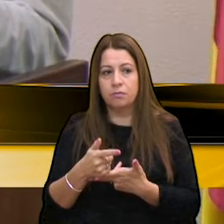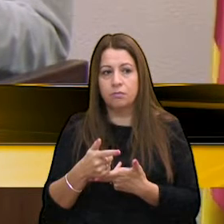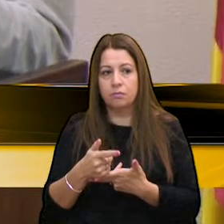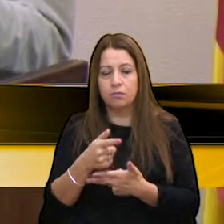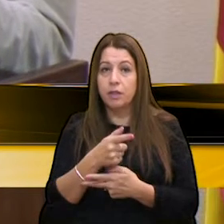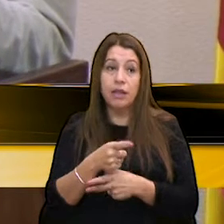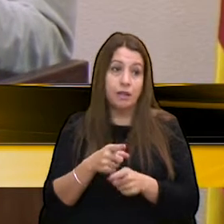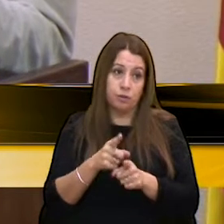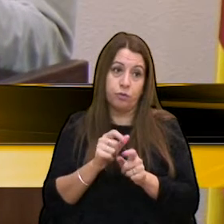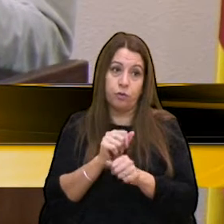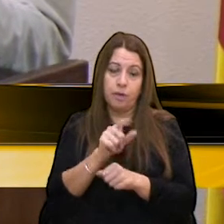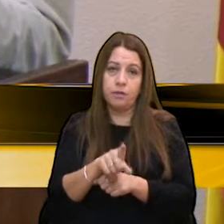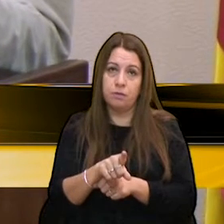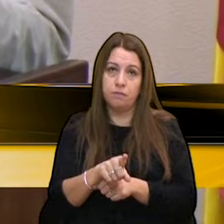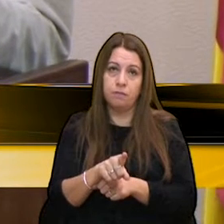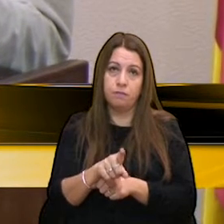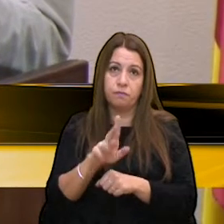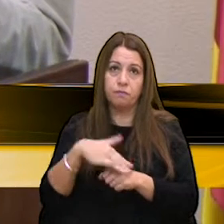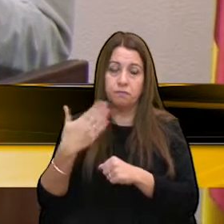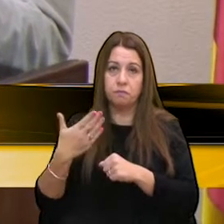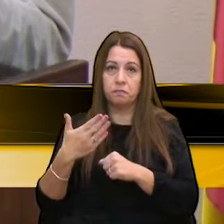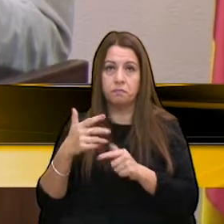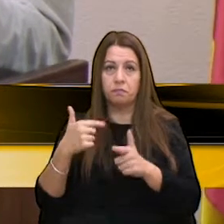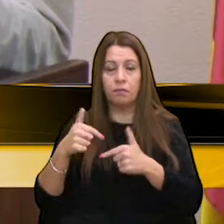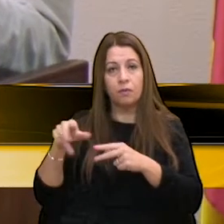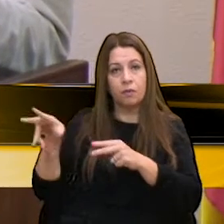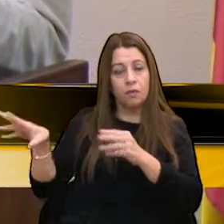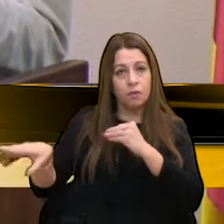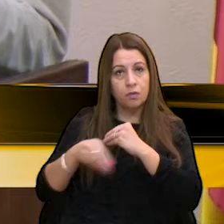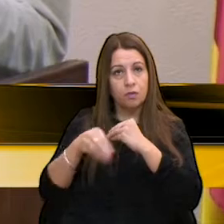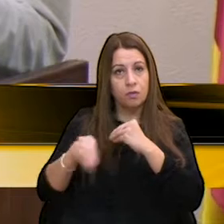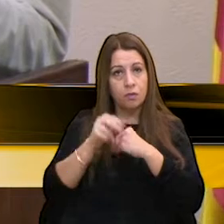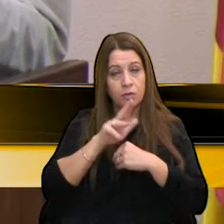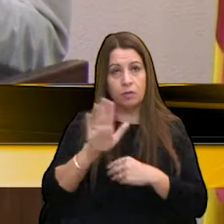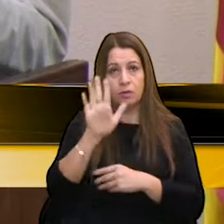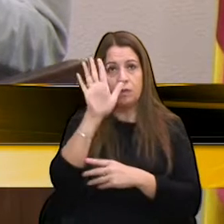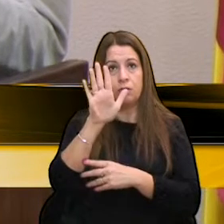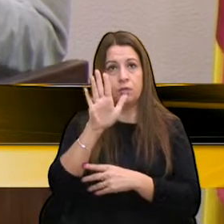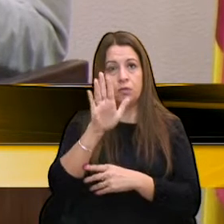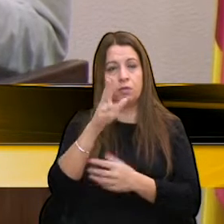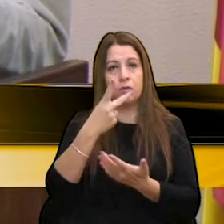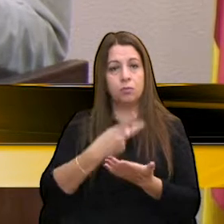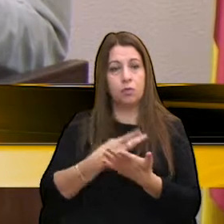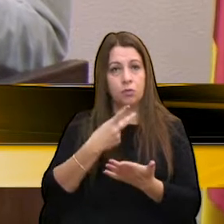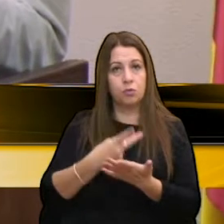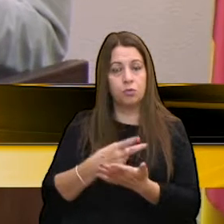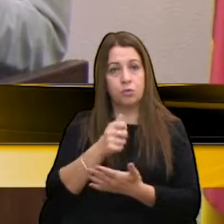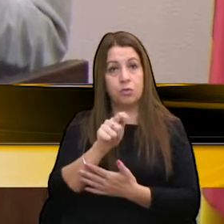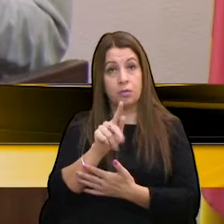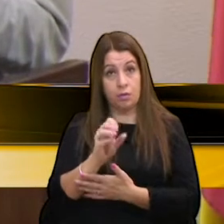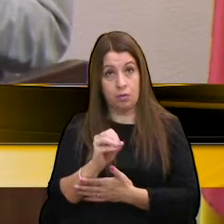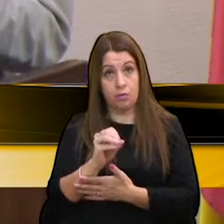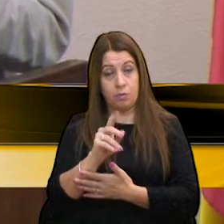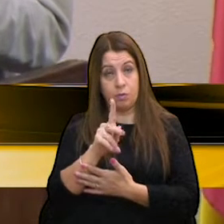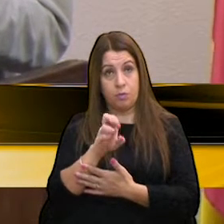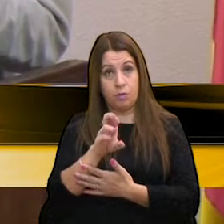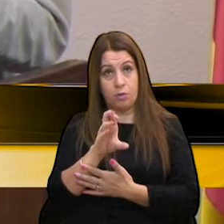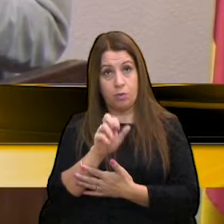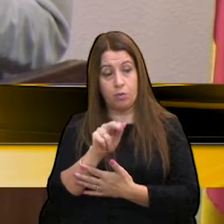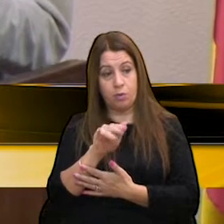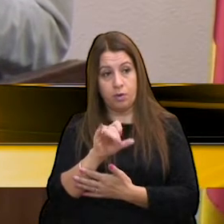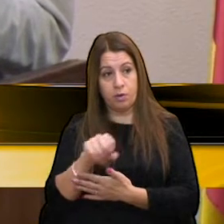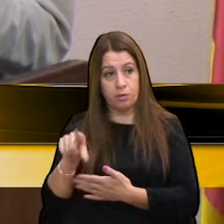dessa atividade de produção e de agregação de valores aos produtos agropecuários,